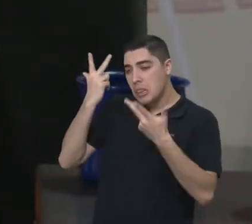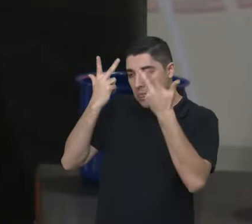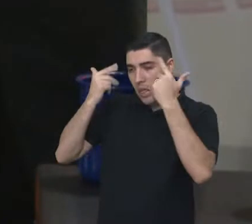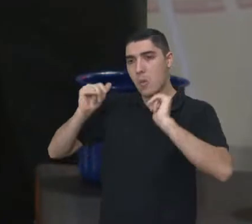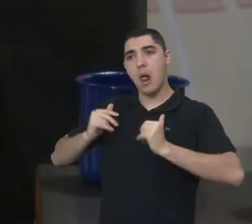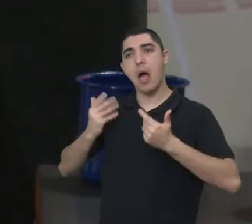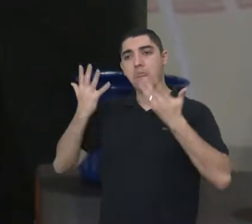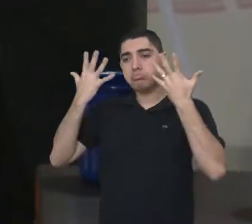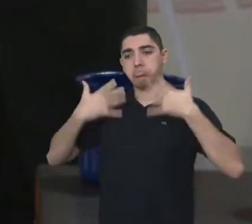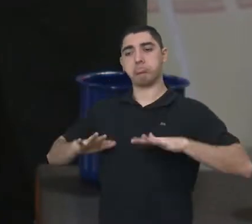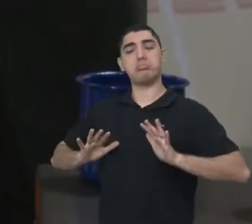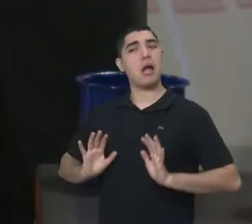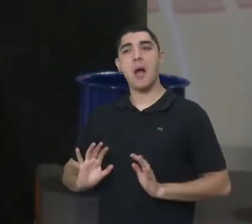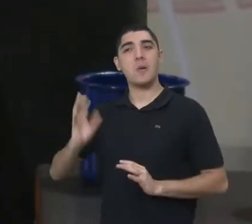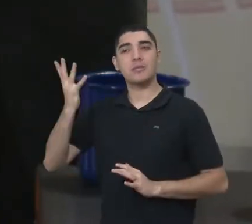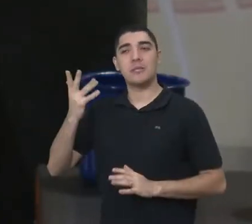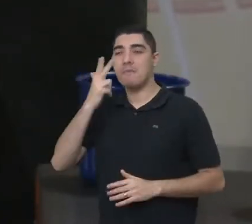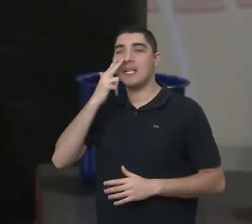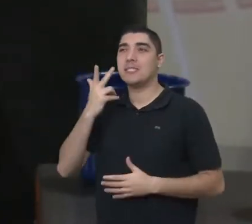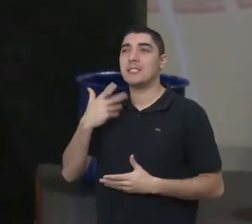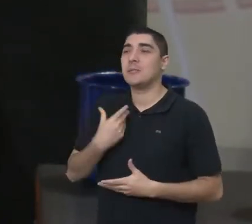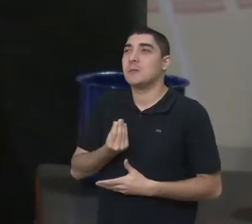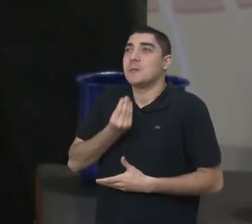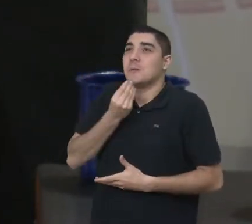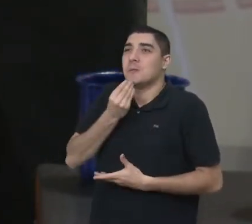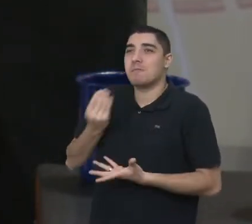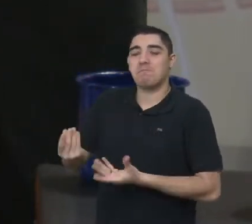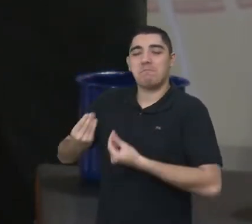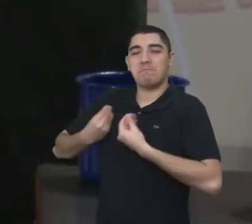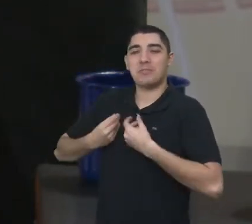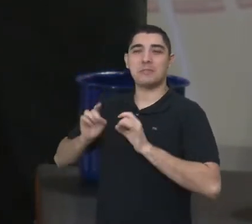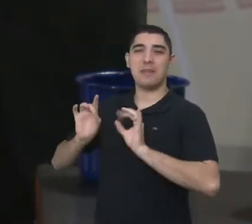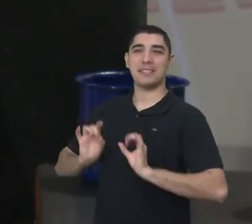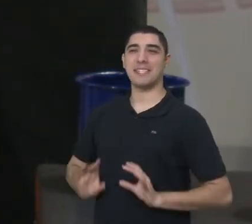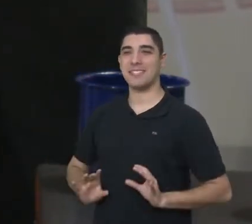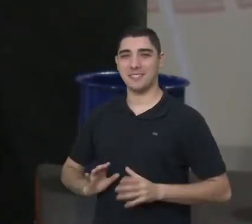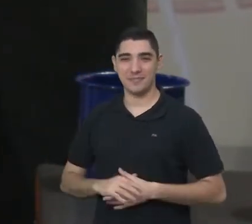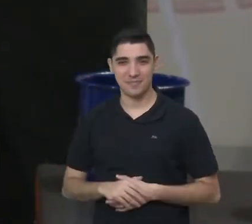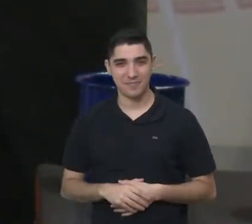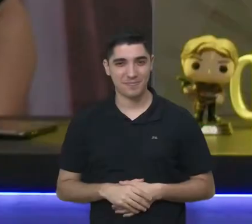meu, assim, sabe? Acho que fui privilegiada. Cara, e